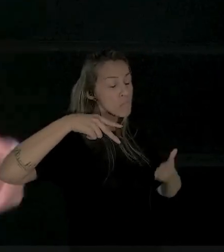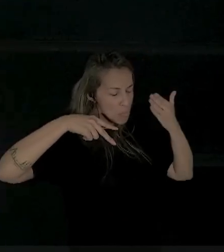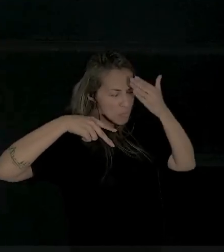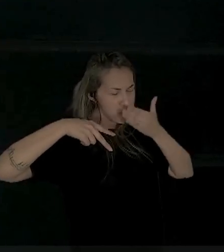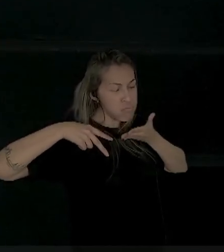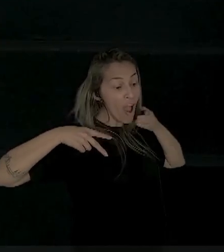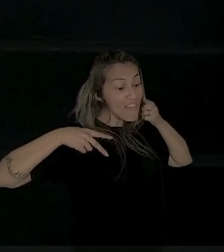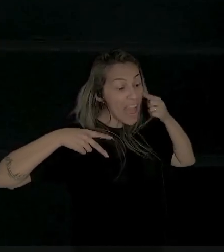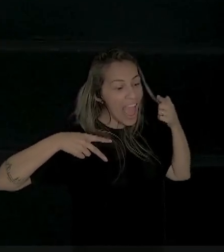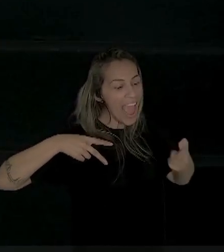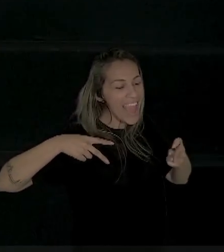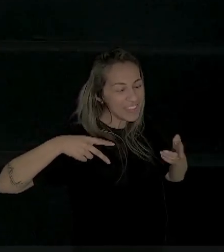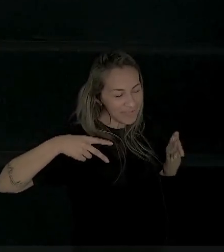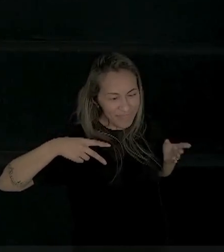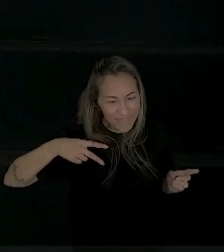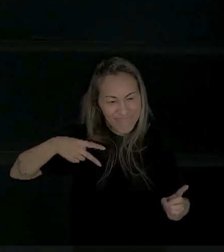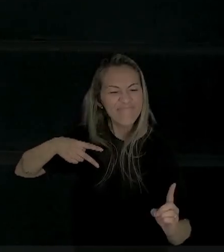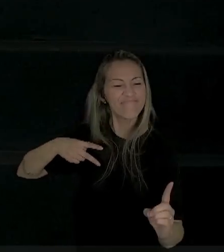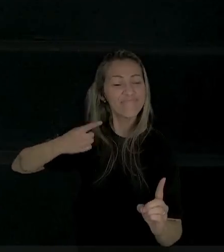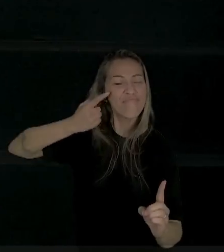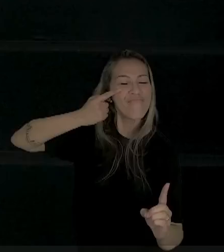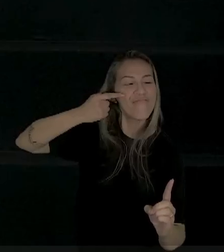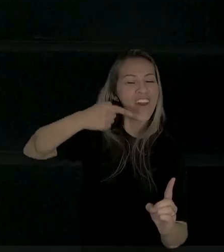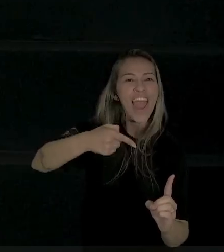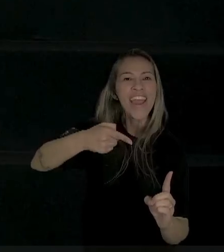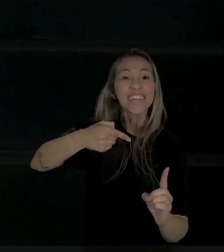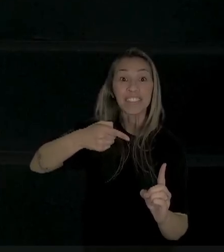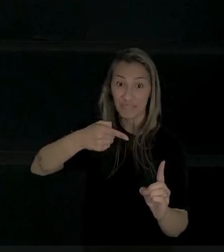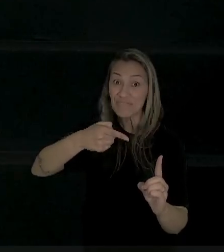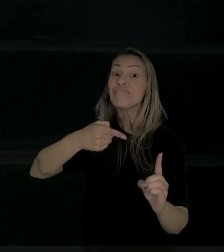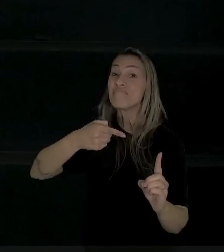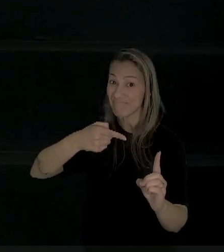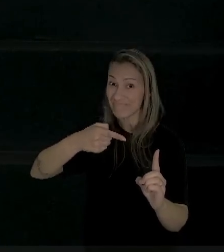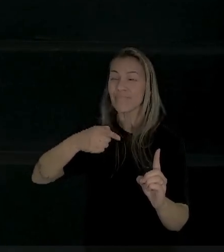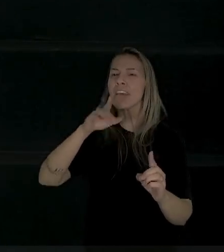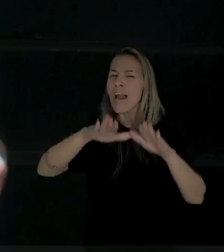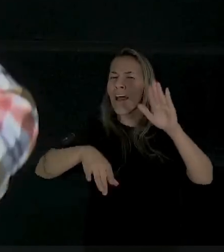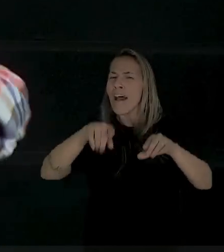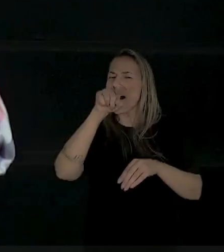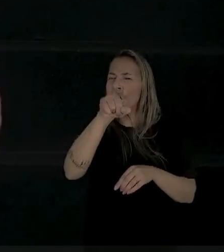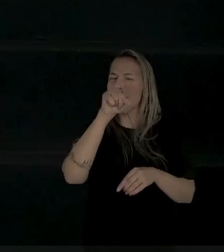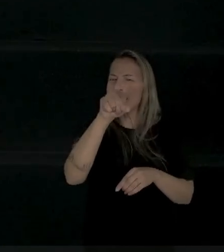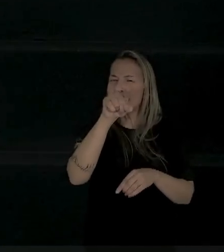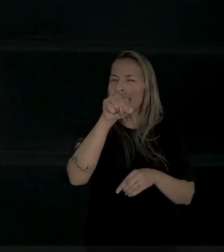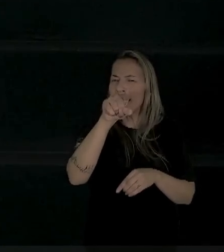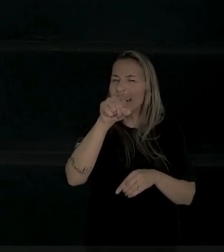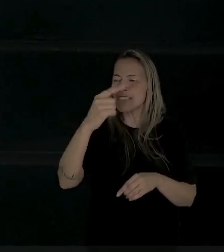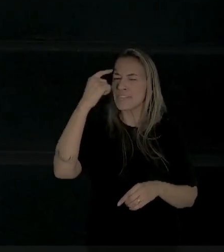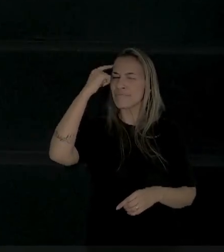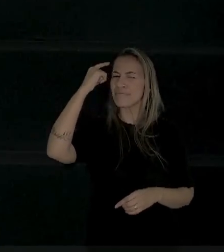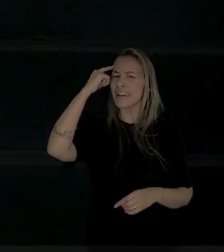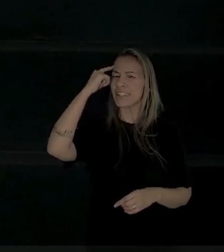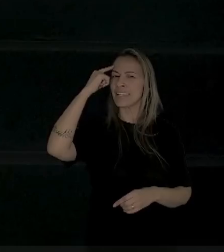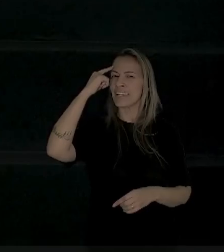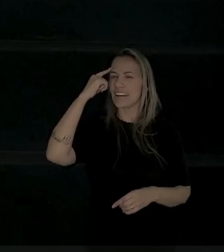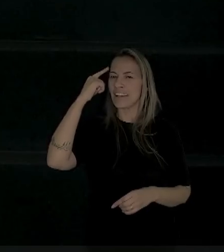coisa que você pode estar reclamando aí. Tem muitas cavernas que você entrou, e não é porque você é incrédulo.